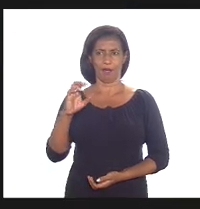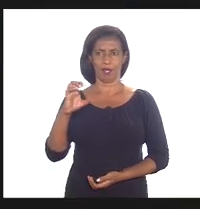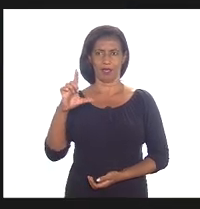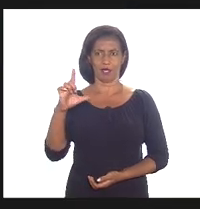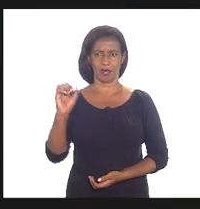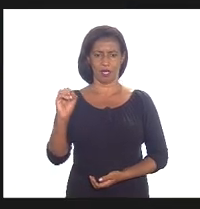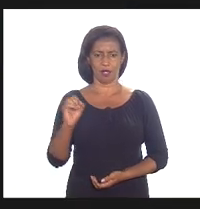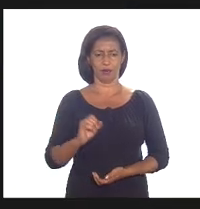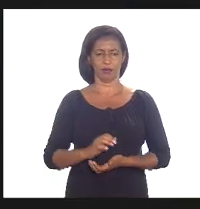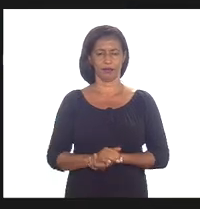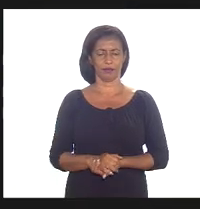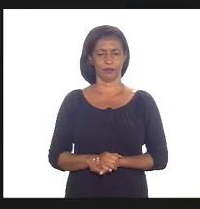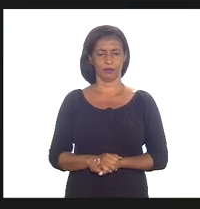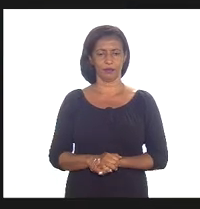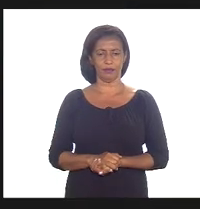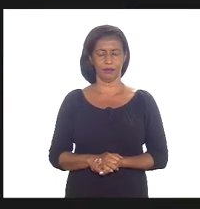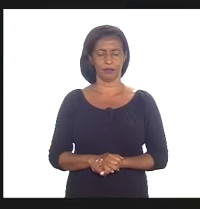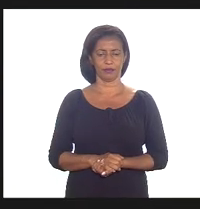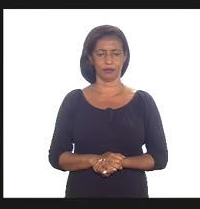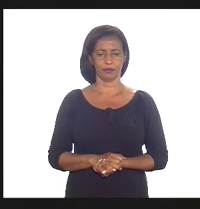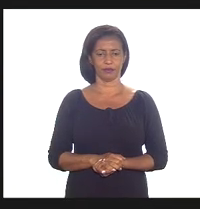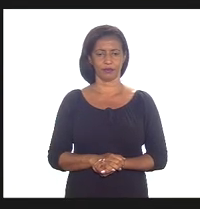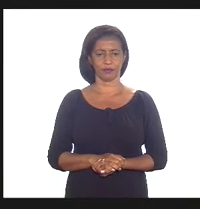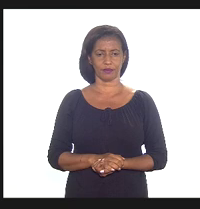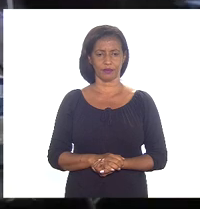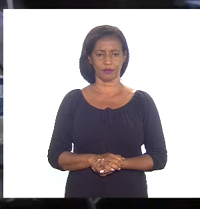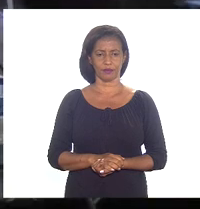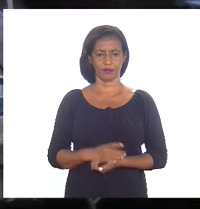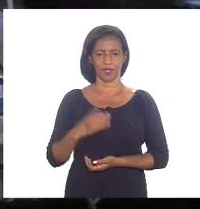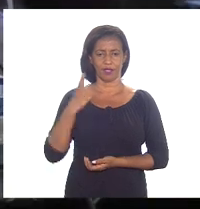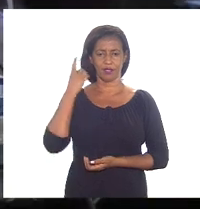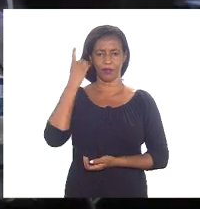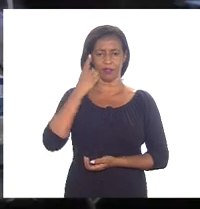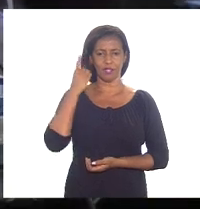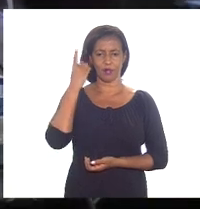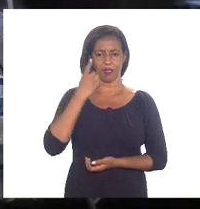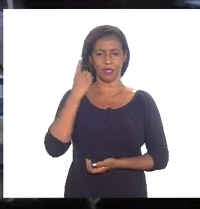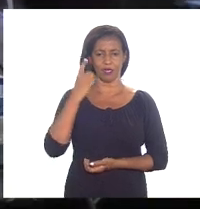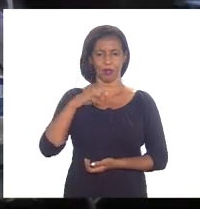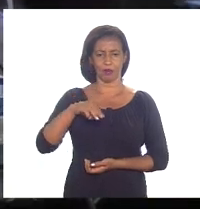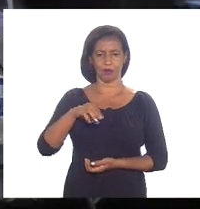Deputado Marcelo Cabeleireiro. Deputado Marcelo do Seu Dino.